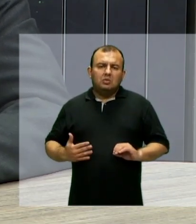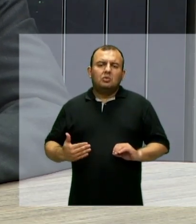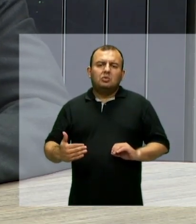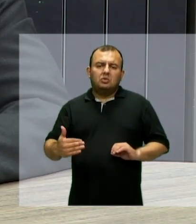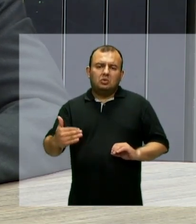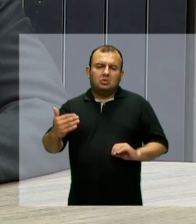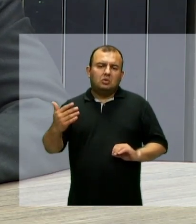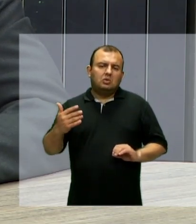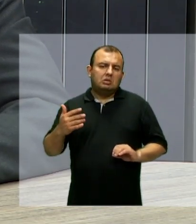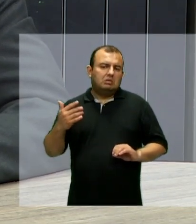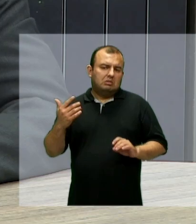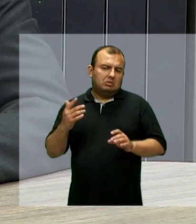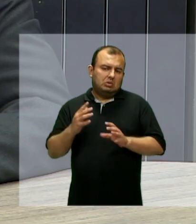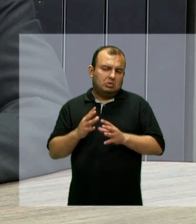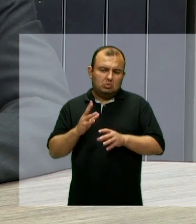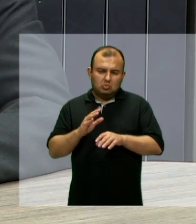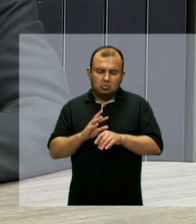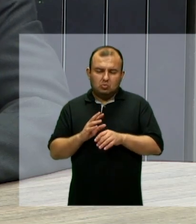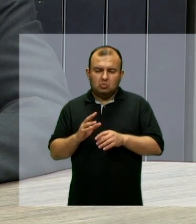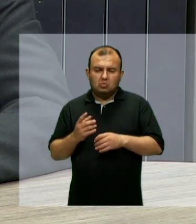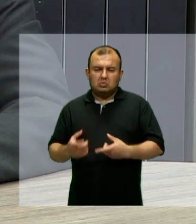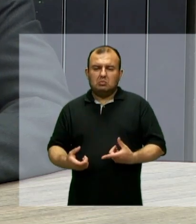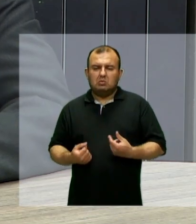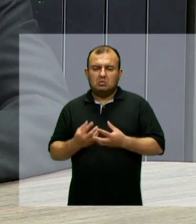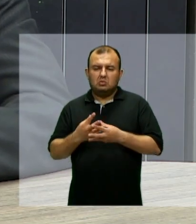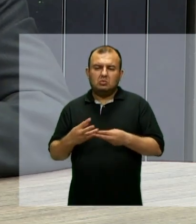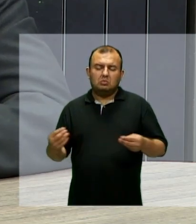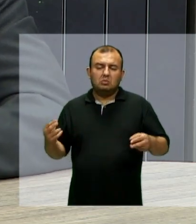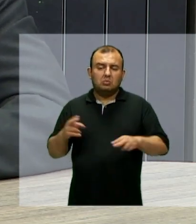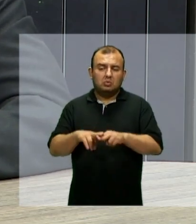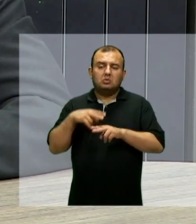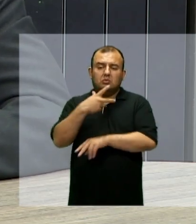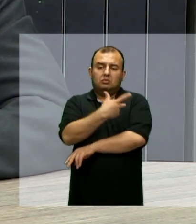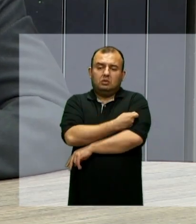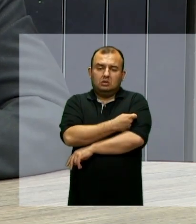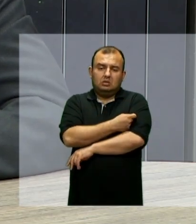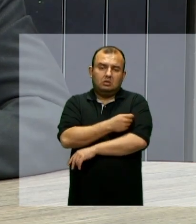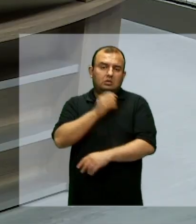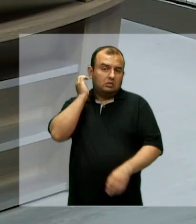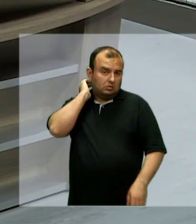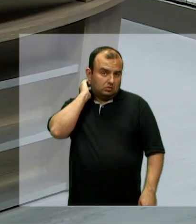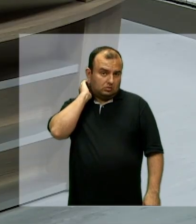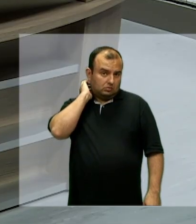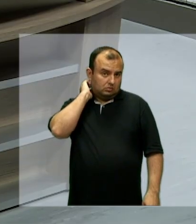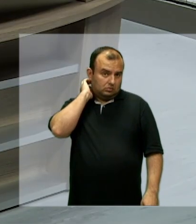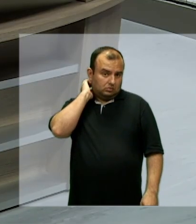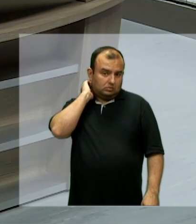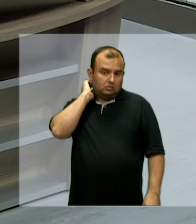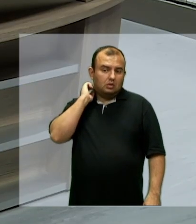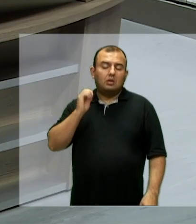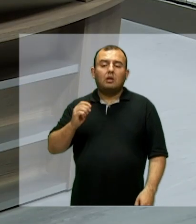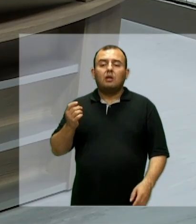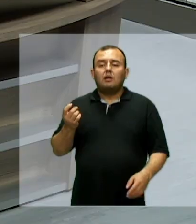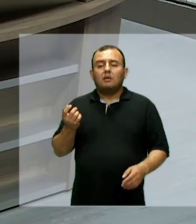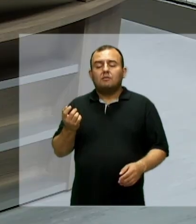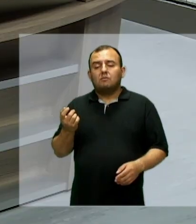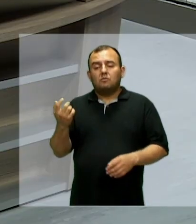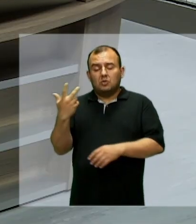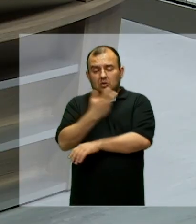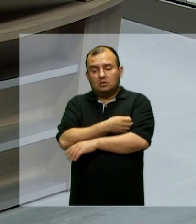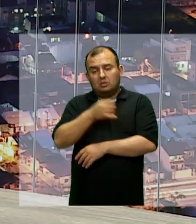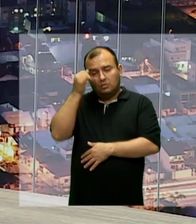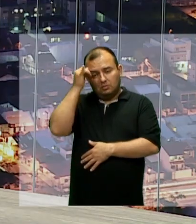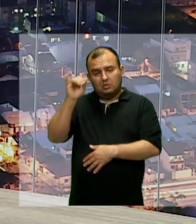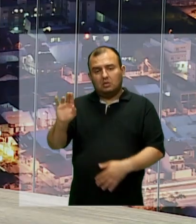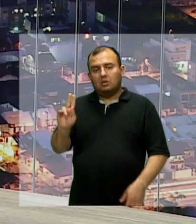daqui um dia vai ser história, mas com a vacina, mas recentemente, né? Vacina contra o HPV, né? HPV. O HPV.